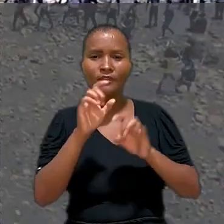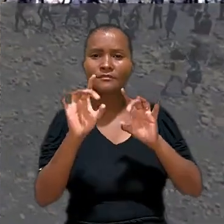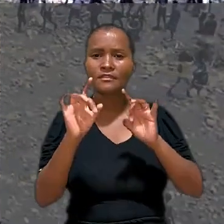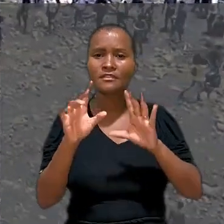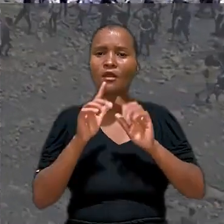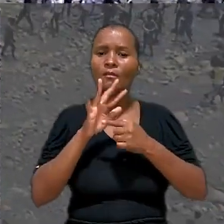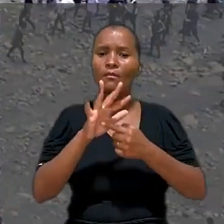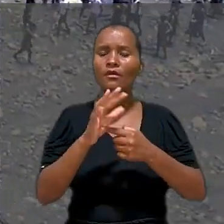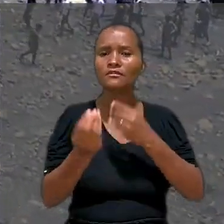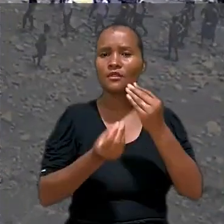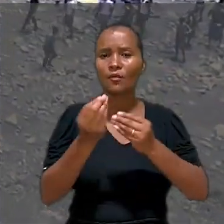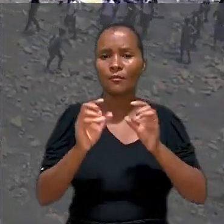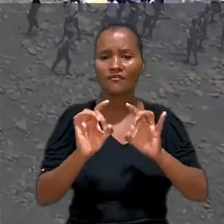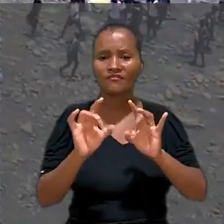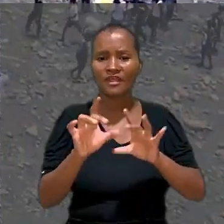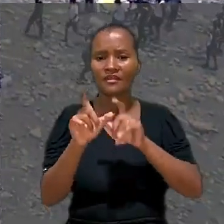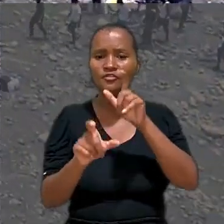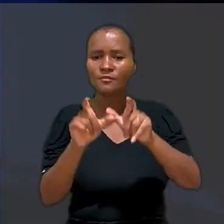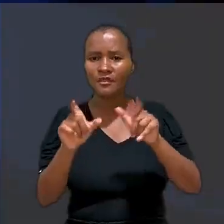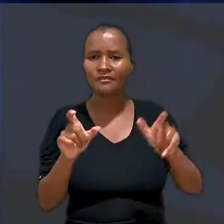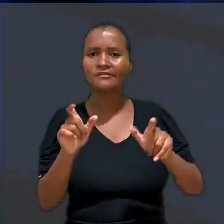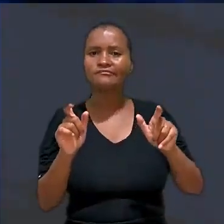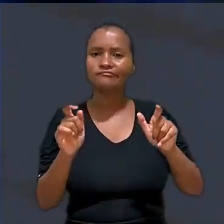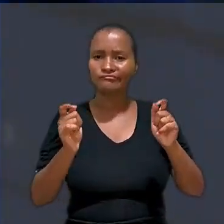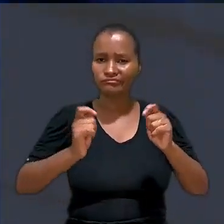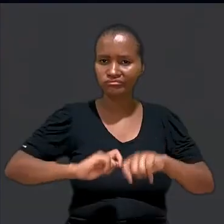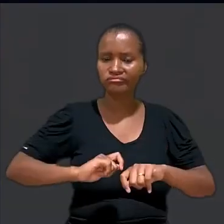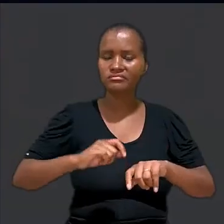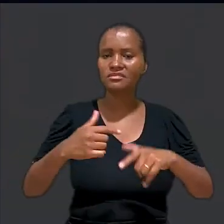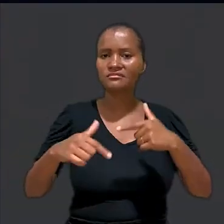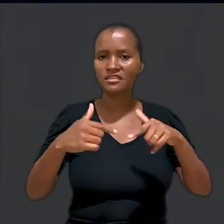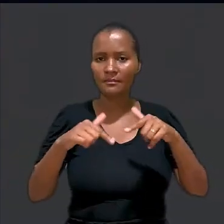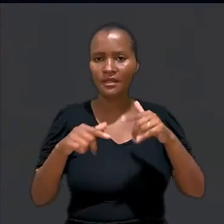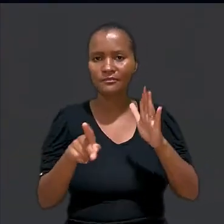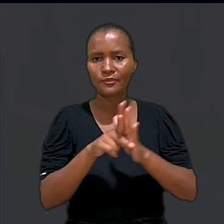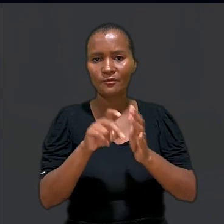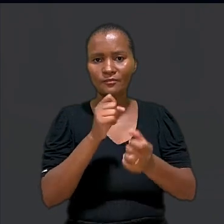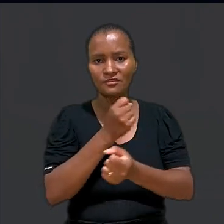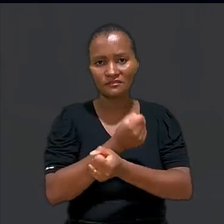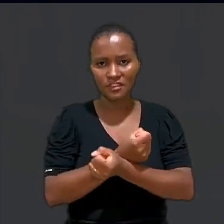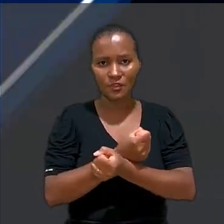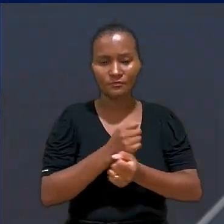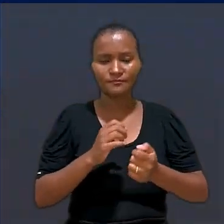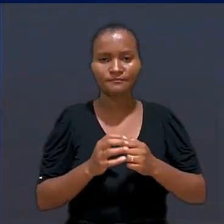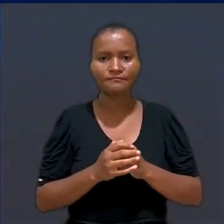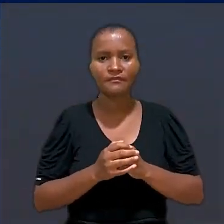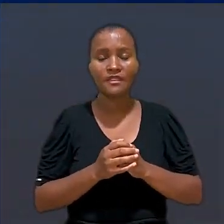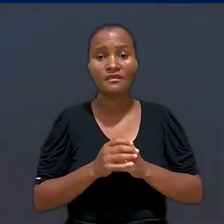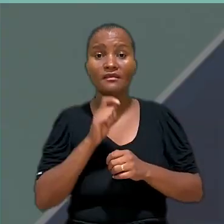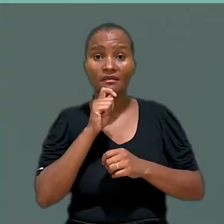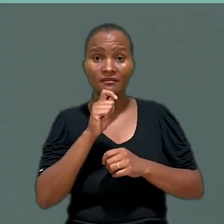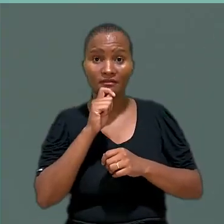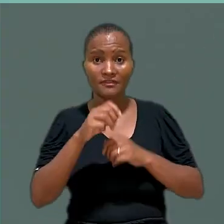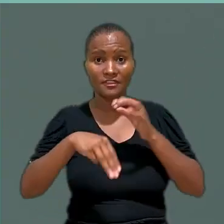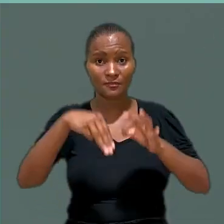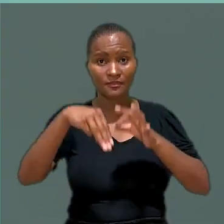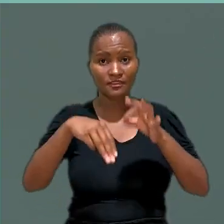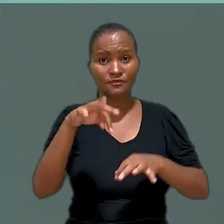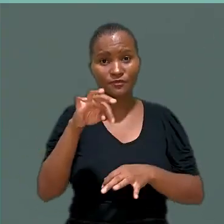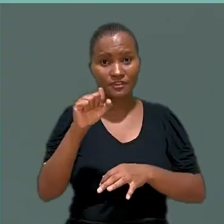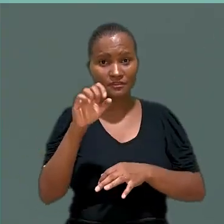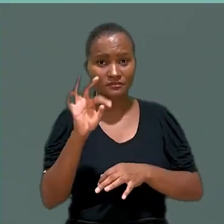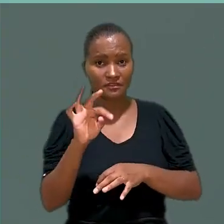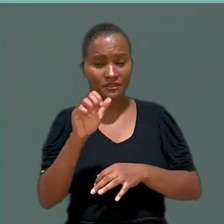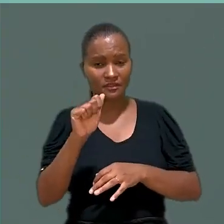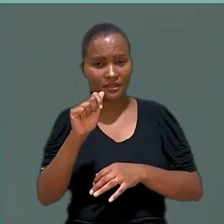Reportagem especial mostra como o tráfico de pessoas potencializa o trabalho análogo à escravidão. E em entrevista, o